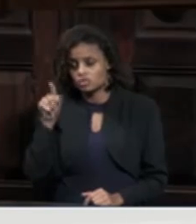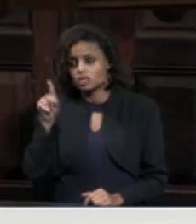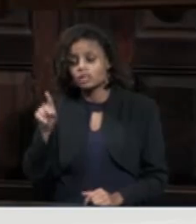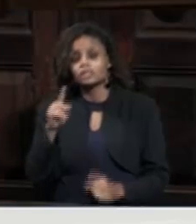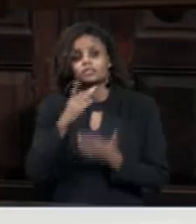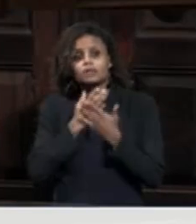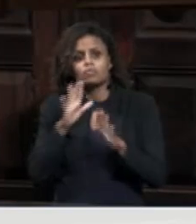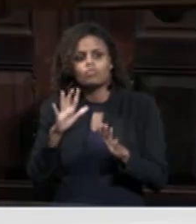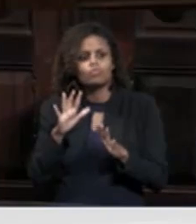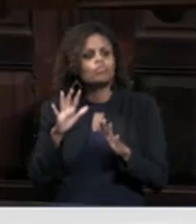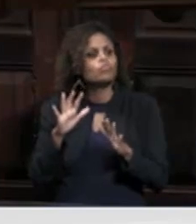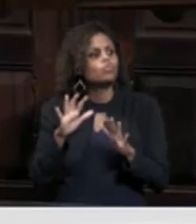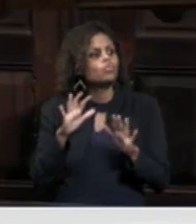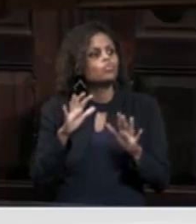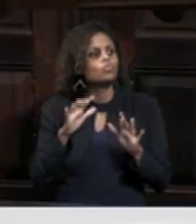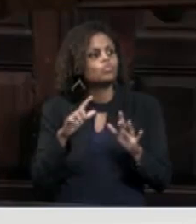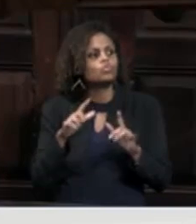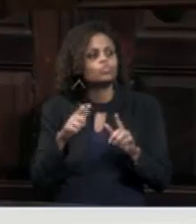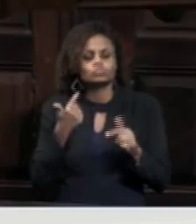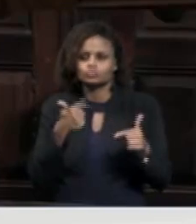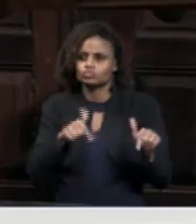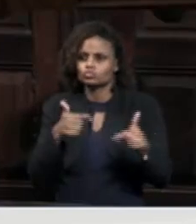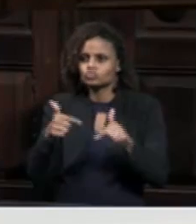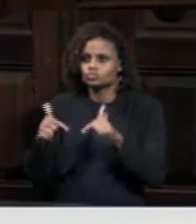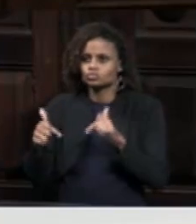Concomitantemente, na sua sanha